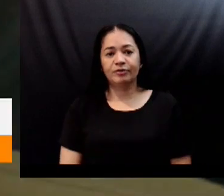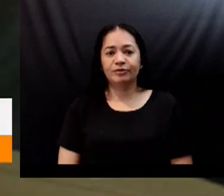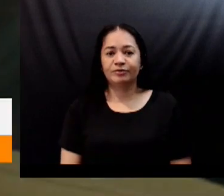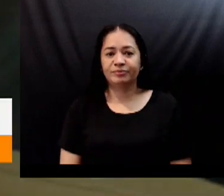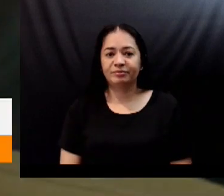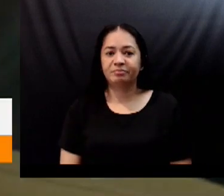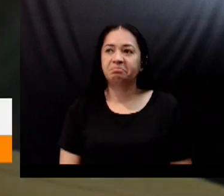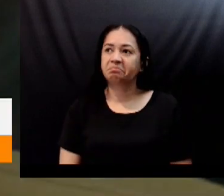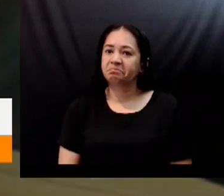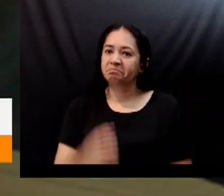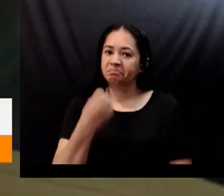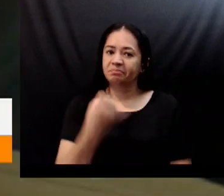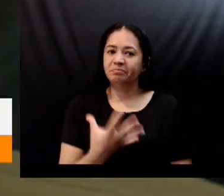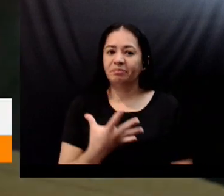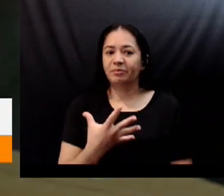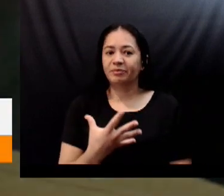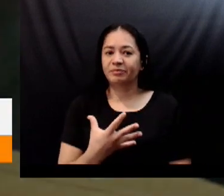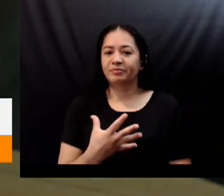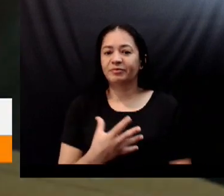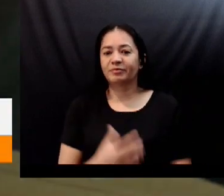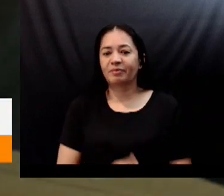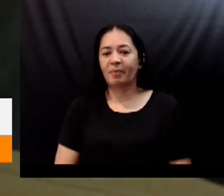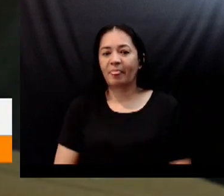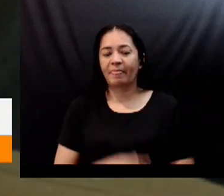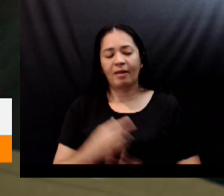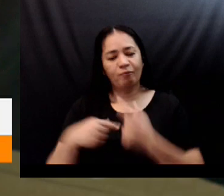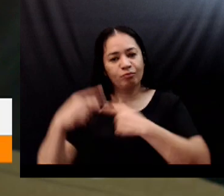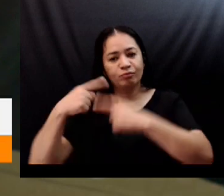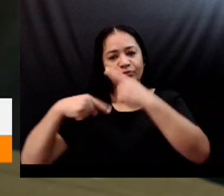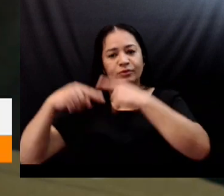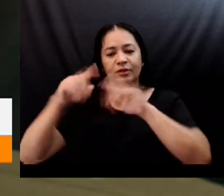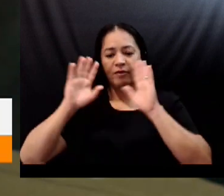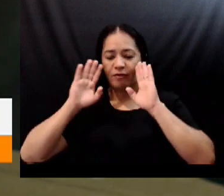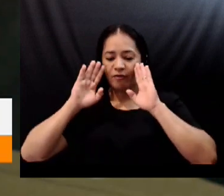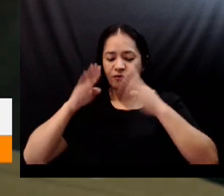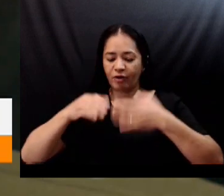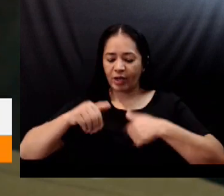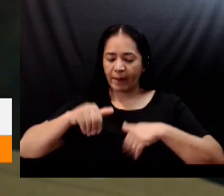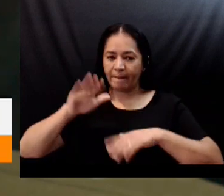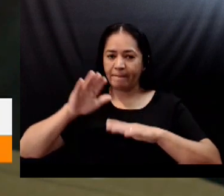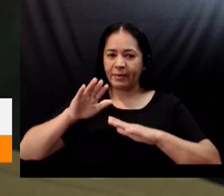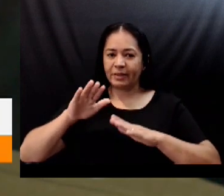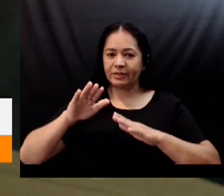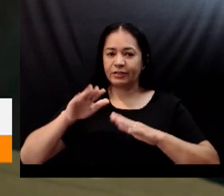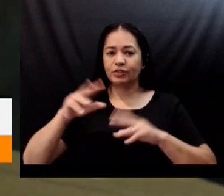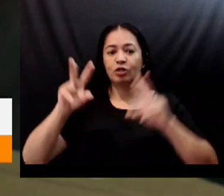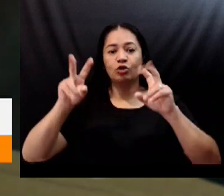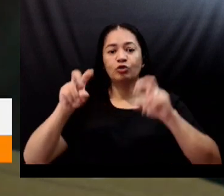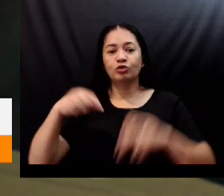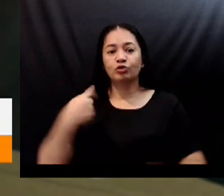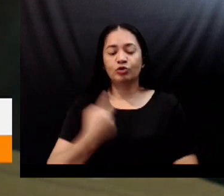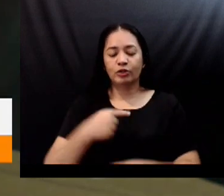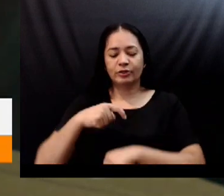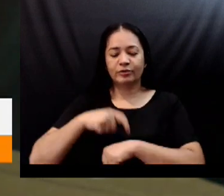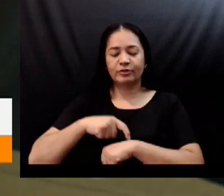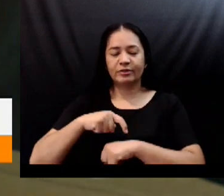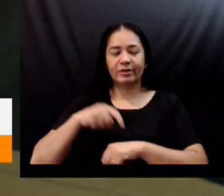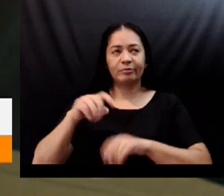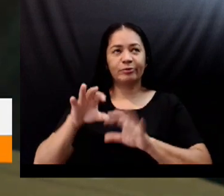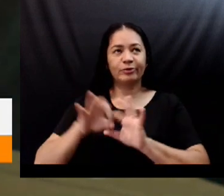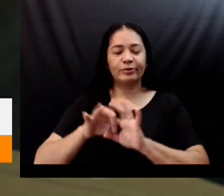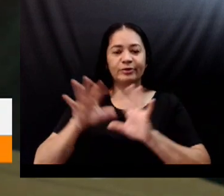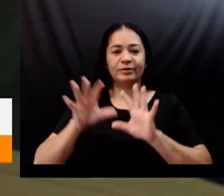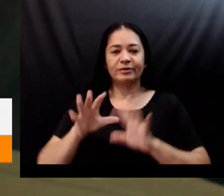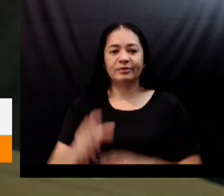bom. É, gente, desenvolver um olhar mais gentil sobre o nosso tempo livre, né? Resgatar o